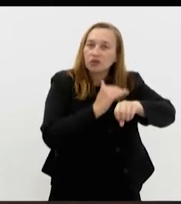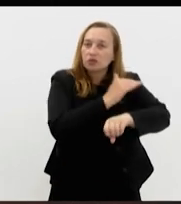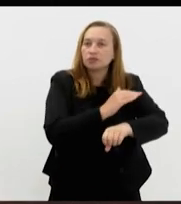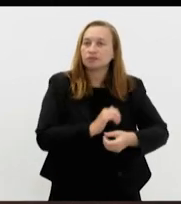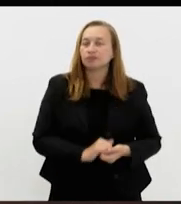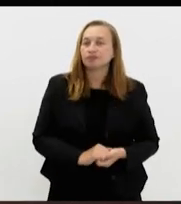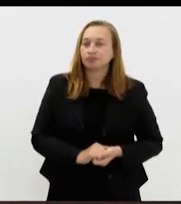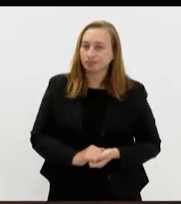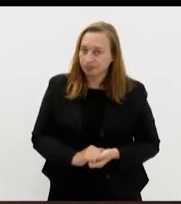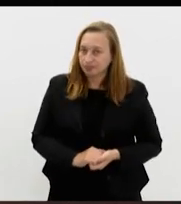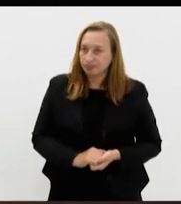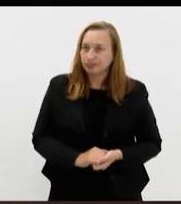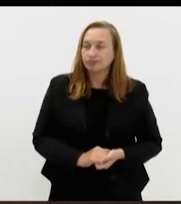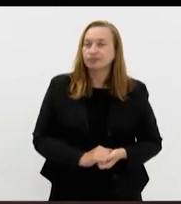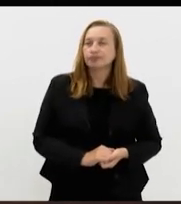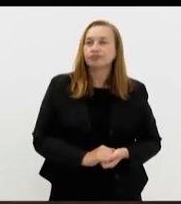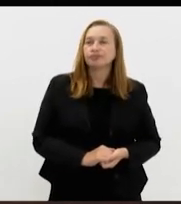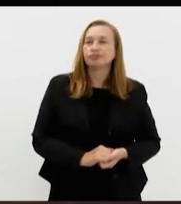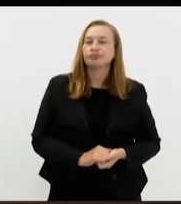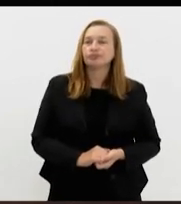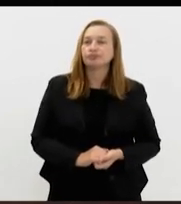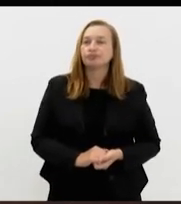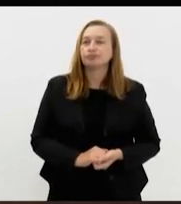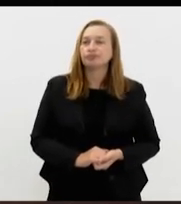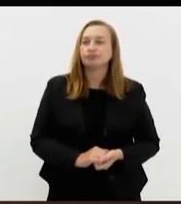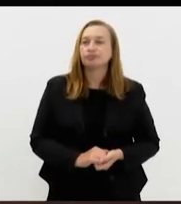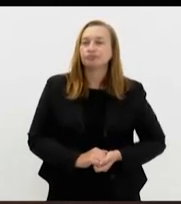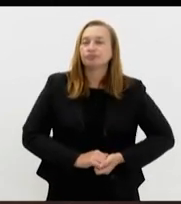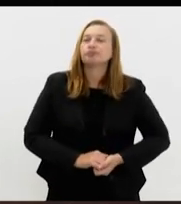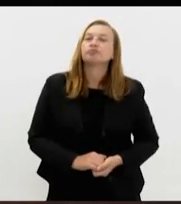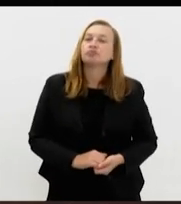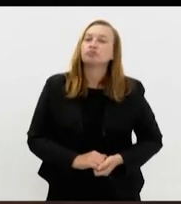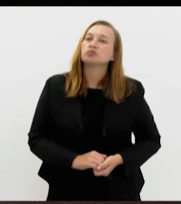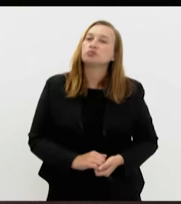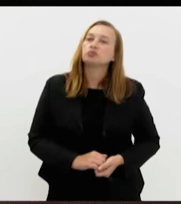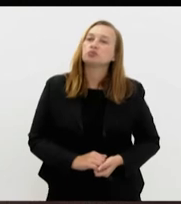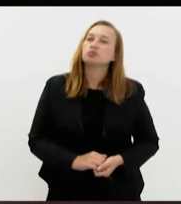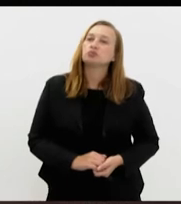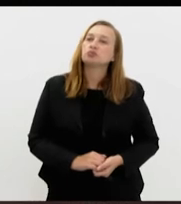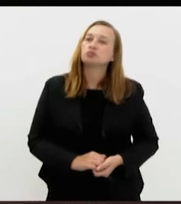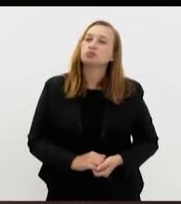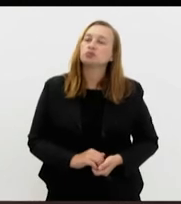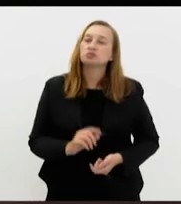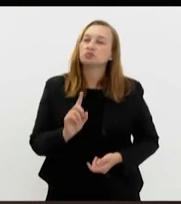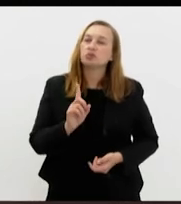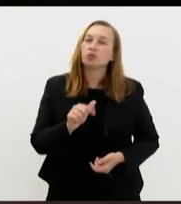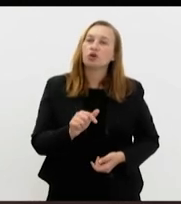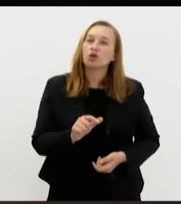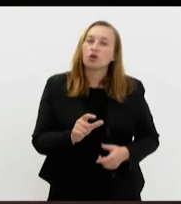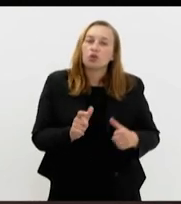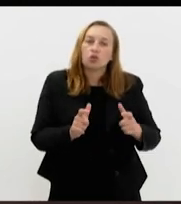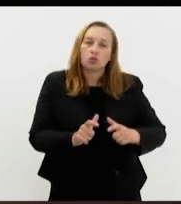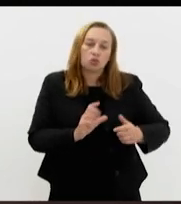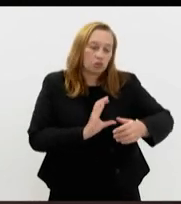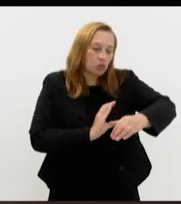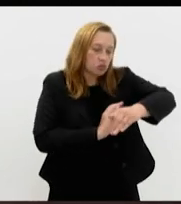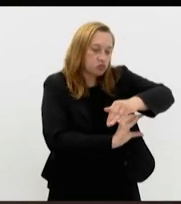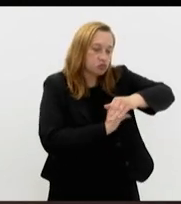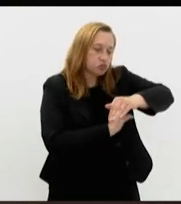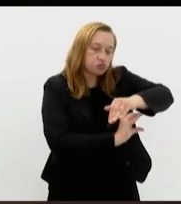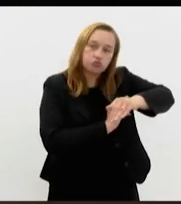na concepção da nossa legislação, não é uma colcha para arrecadar e manter ali,